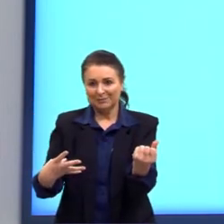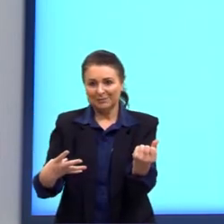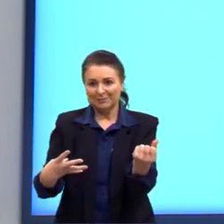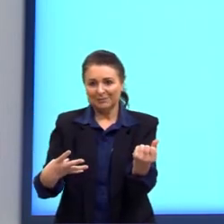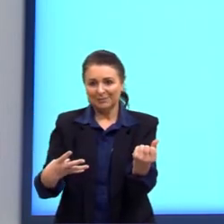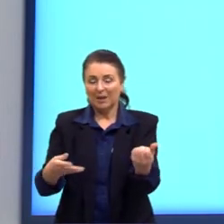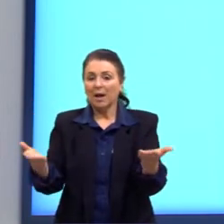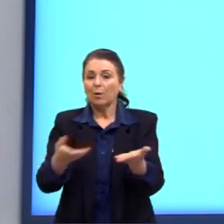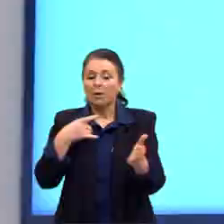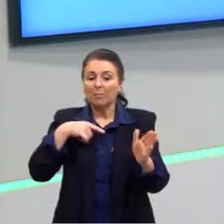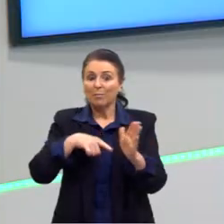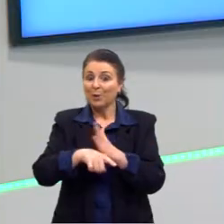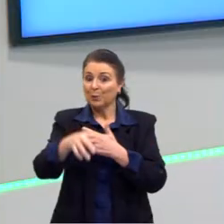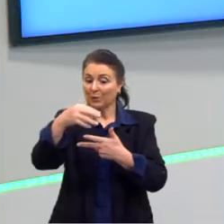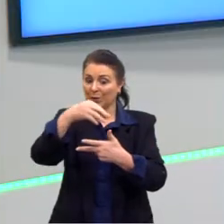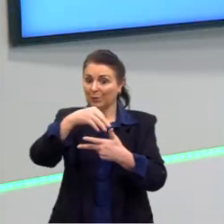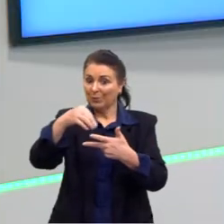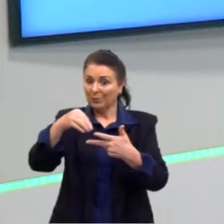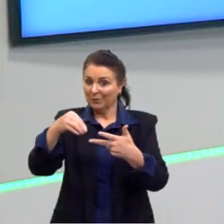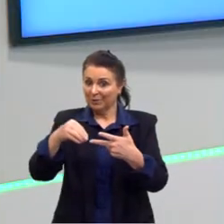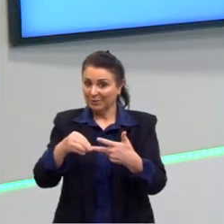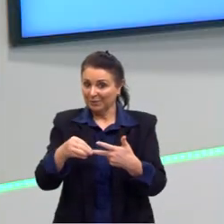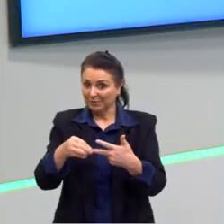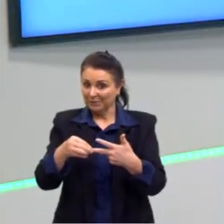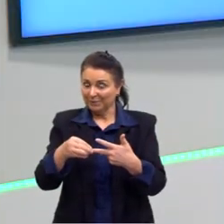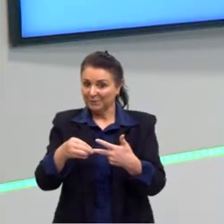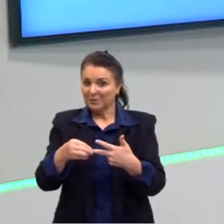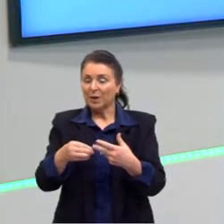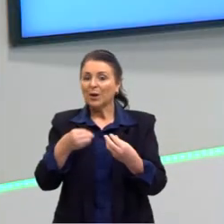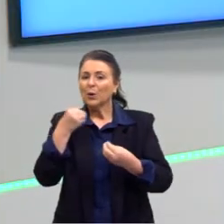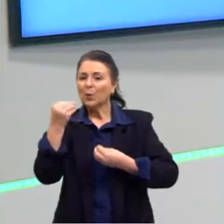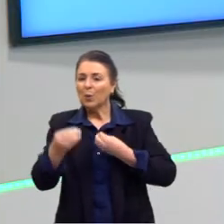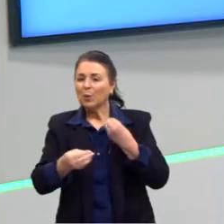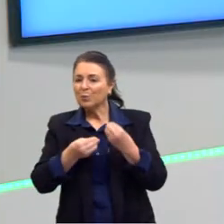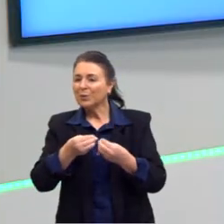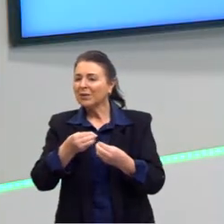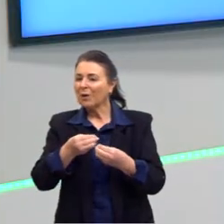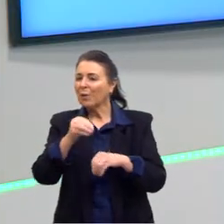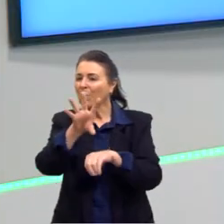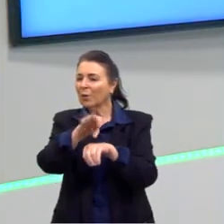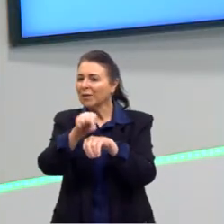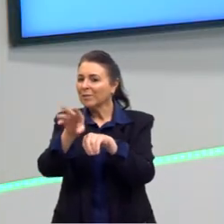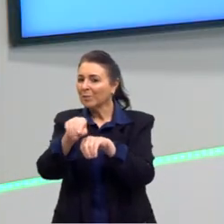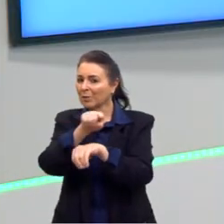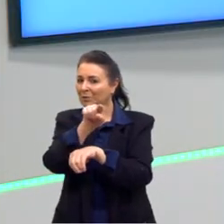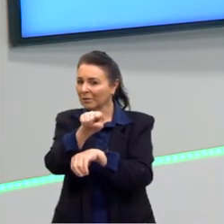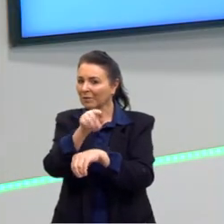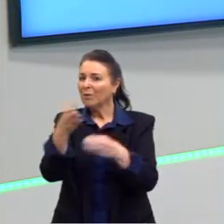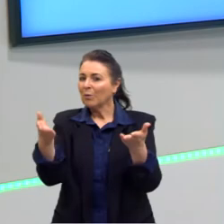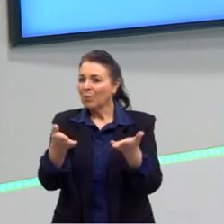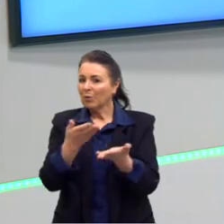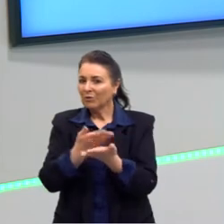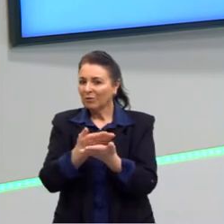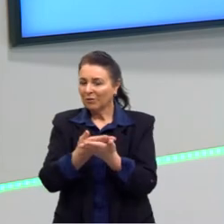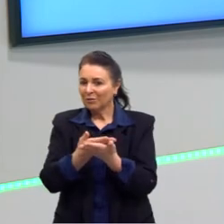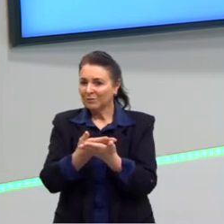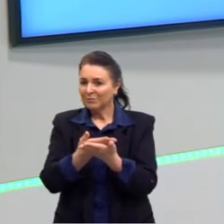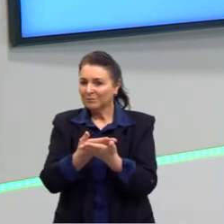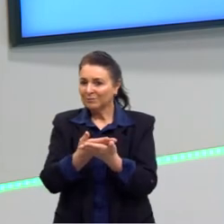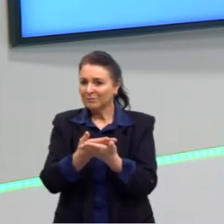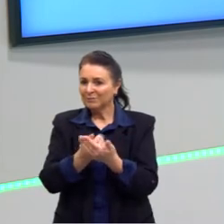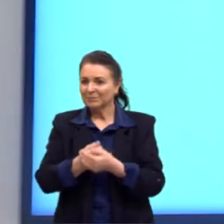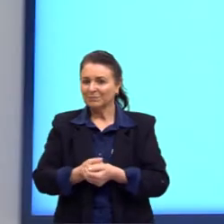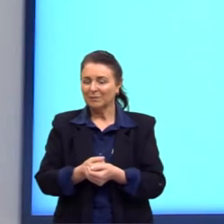vamos ver uma questão do Enem então para ver como é que ficou o conhecimento aí de vocês hoje na aula de hoje vamos